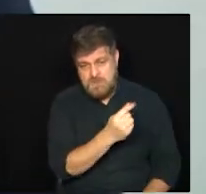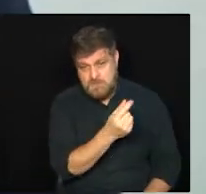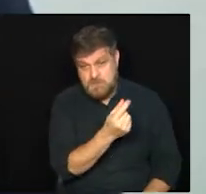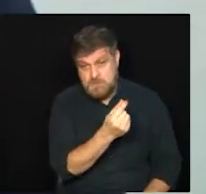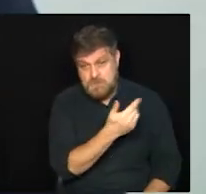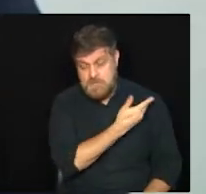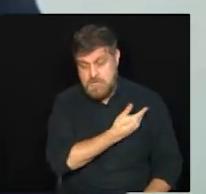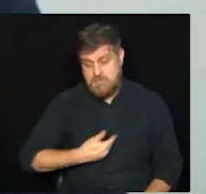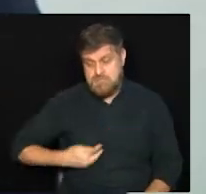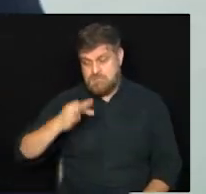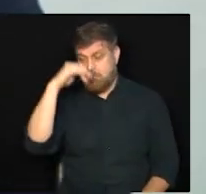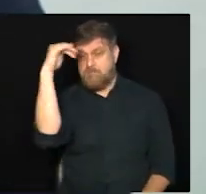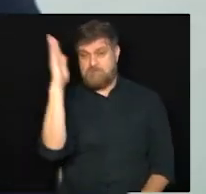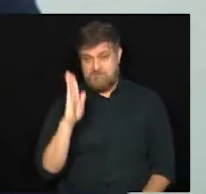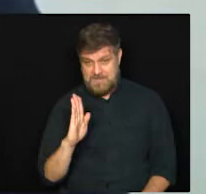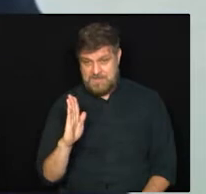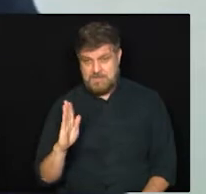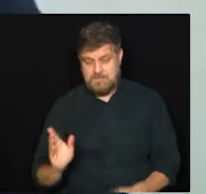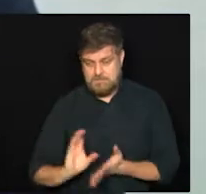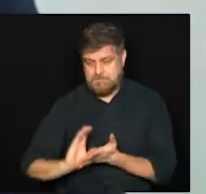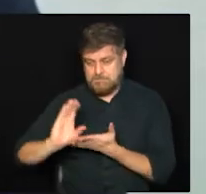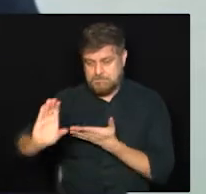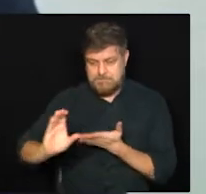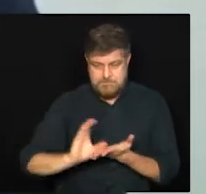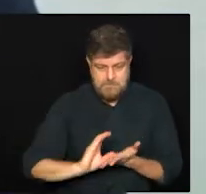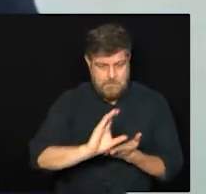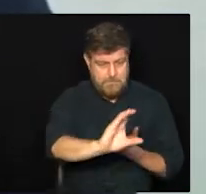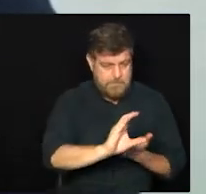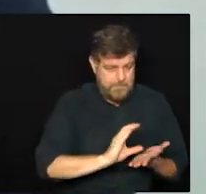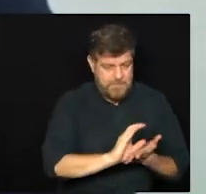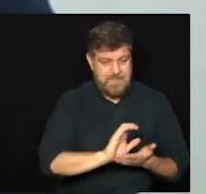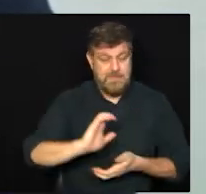federais. A Desenvolve SP é do Estado de São Paulo.